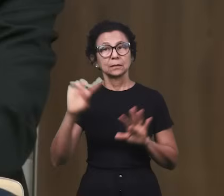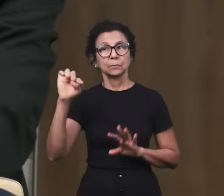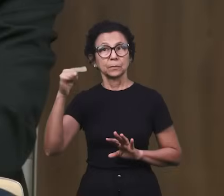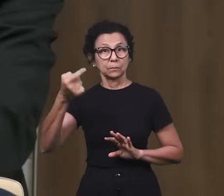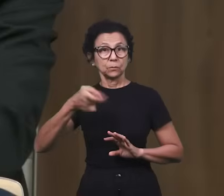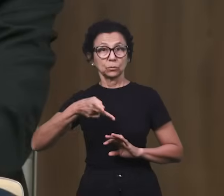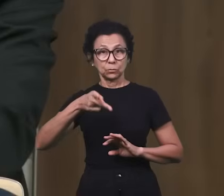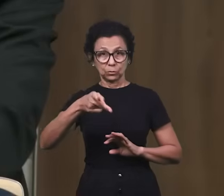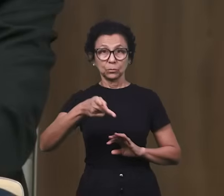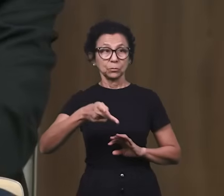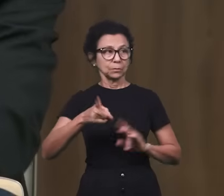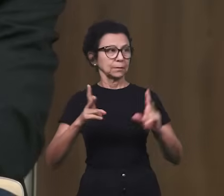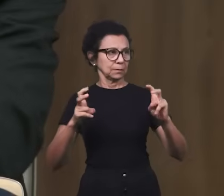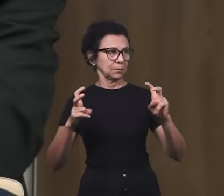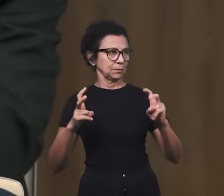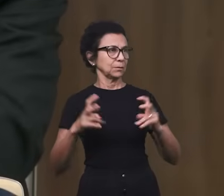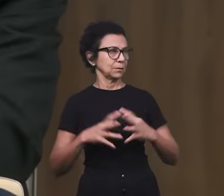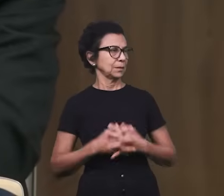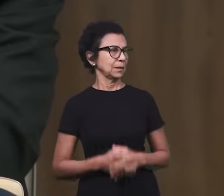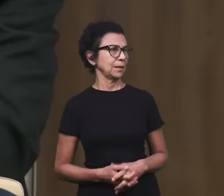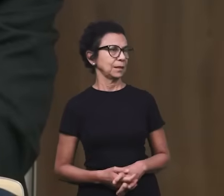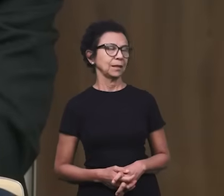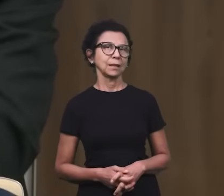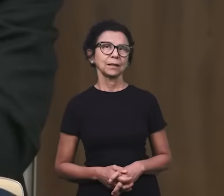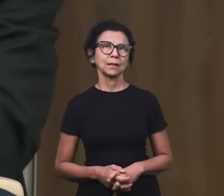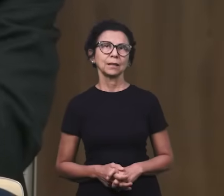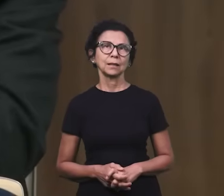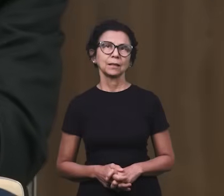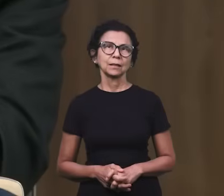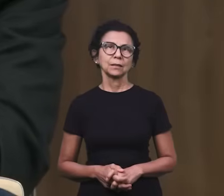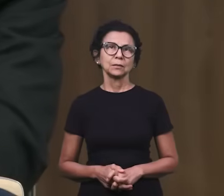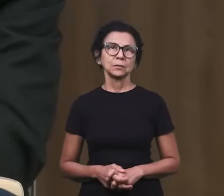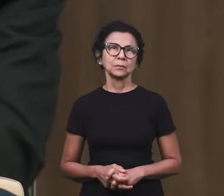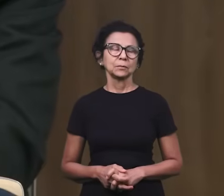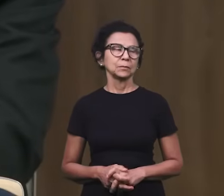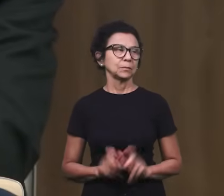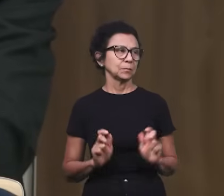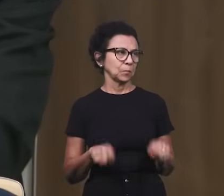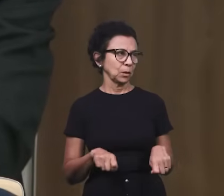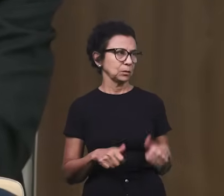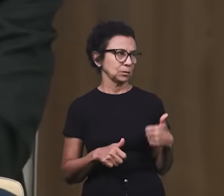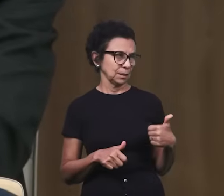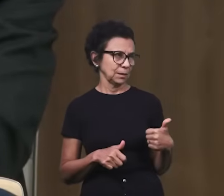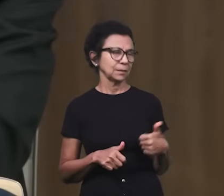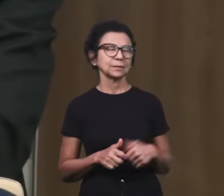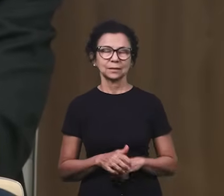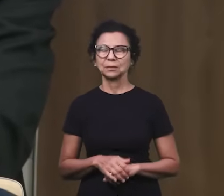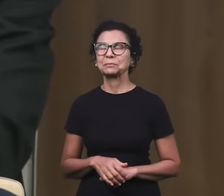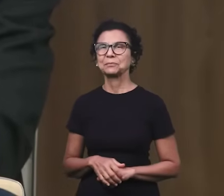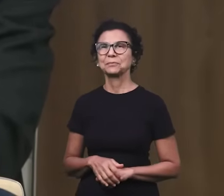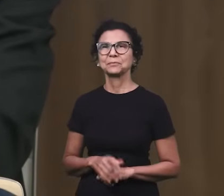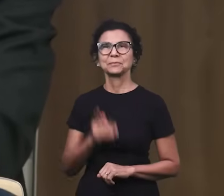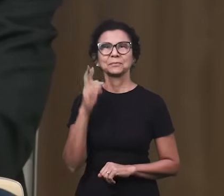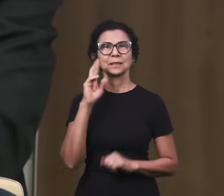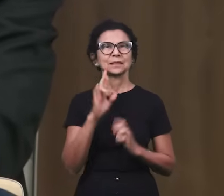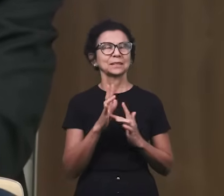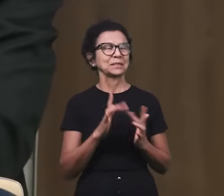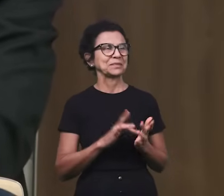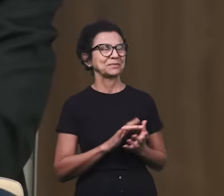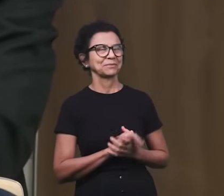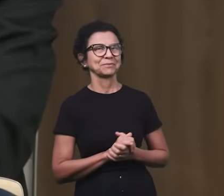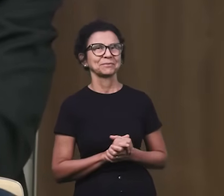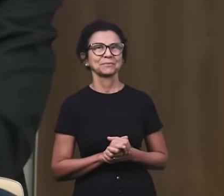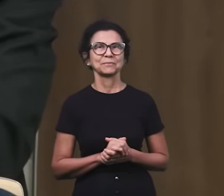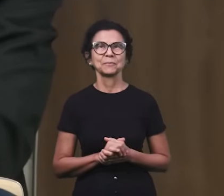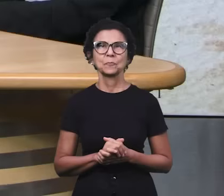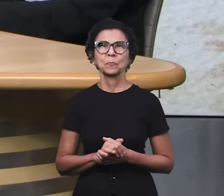continuar semana que vem nesse assunto, Amém. tentando fechar, porque hoje Muito a bom. gente teve essa questão da explicação, pode ser? Muito bom. Glória a Então, Deus. Pai do Senhor